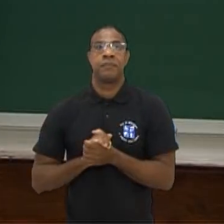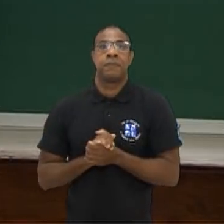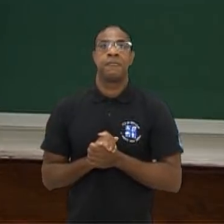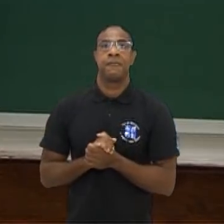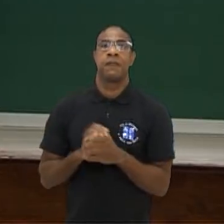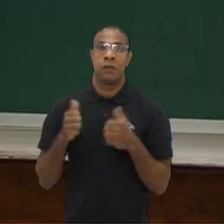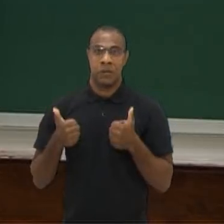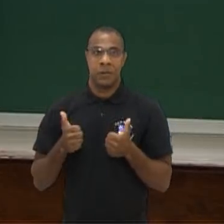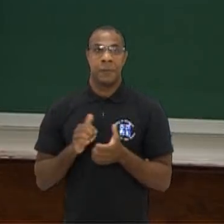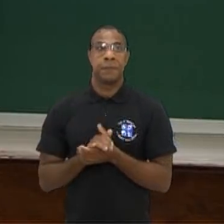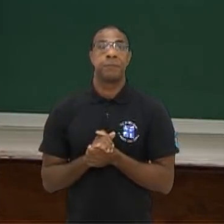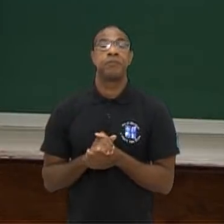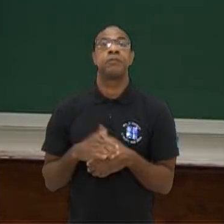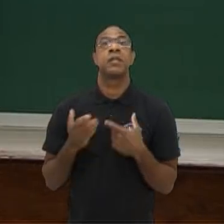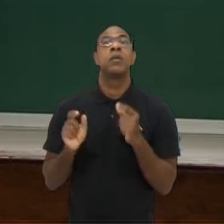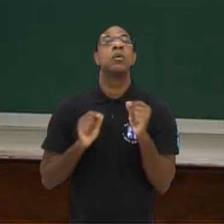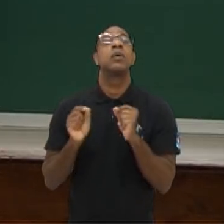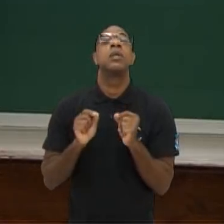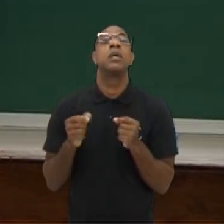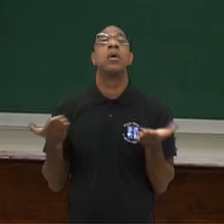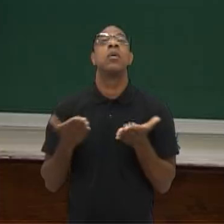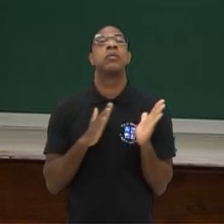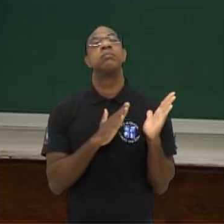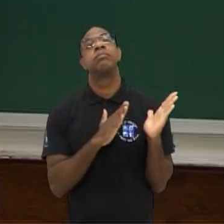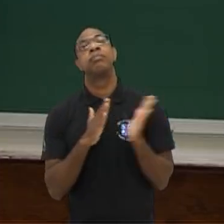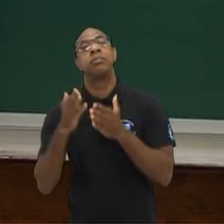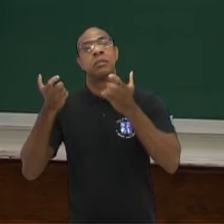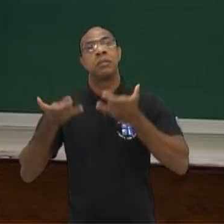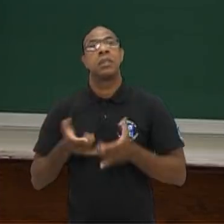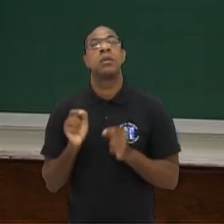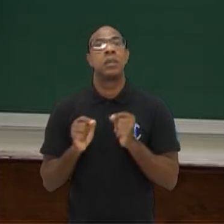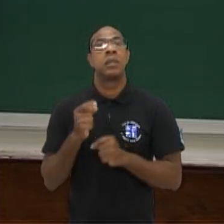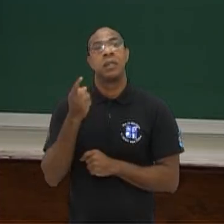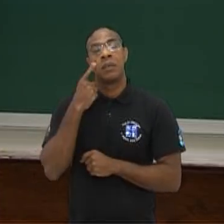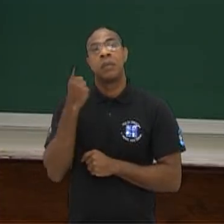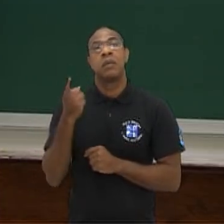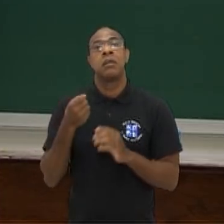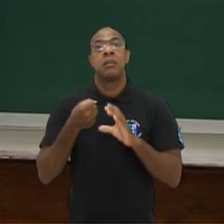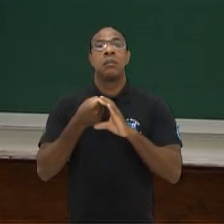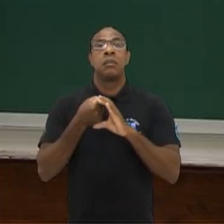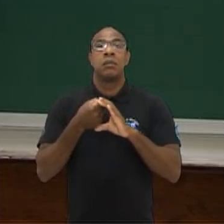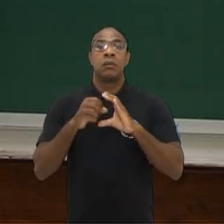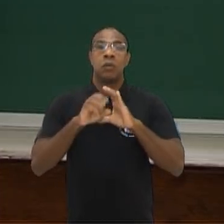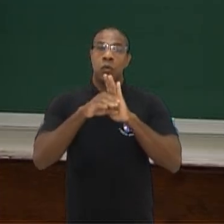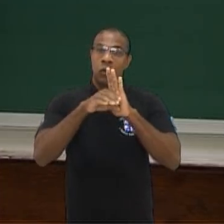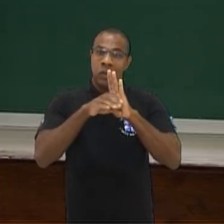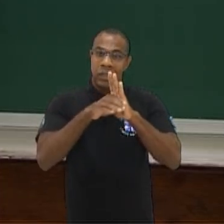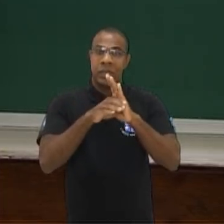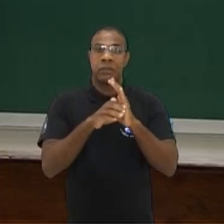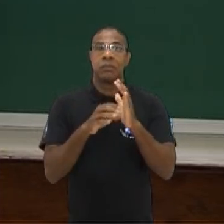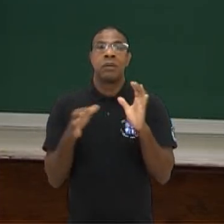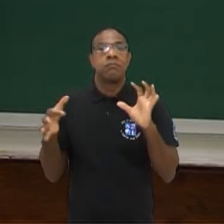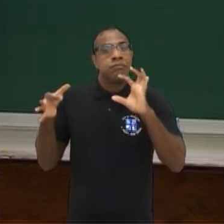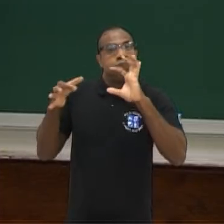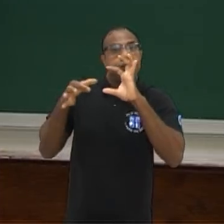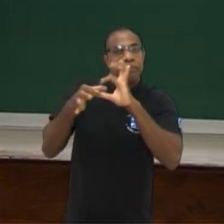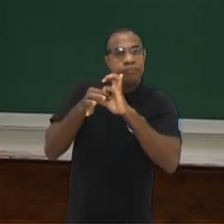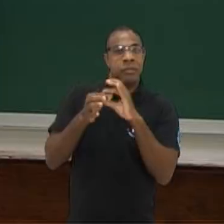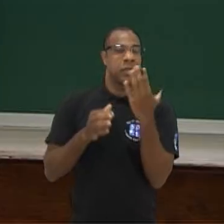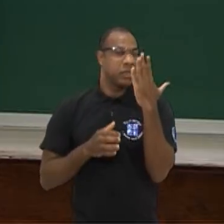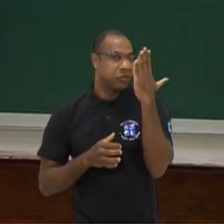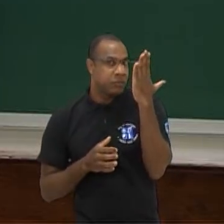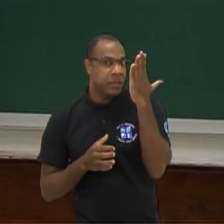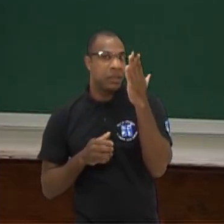aulas, ok? Então, o que vimos ao longo dessa aula? Temos uma olhada no conceito da associação de espelhos e isso vai estar dando uma